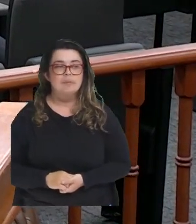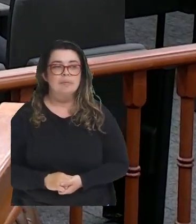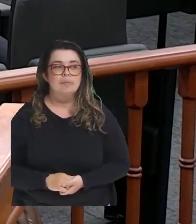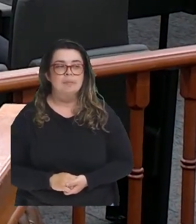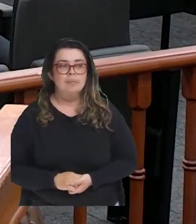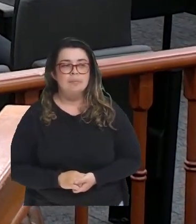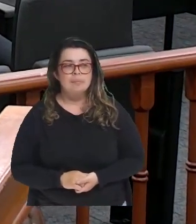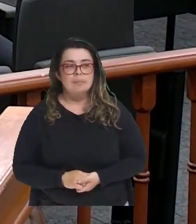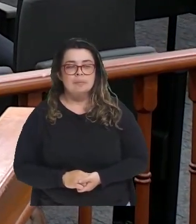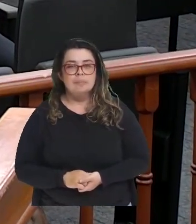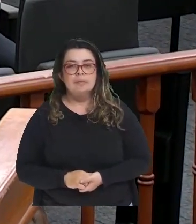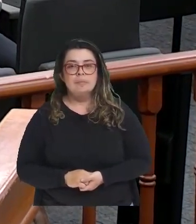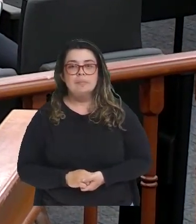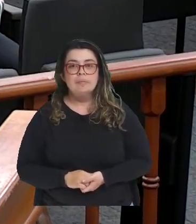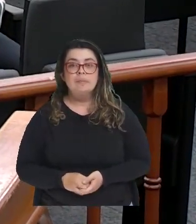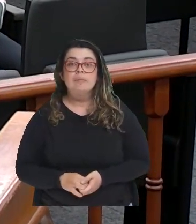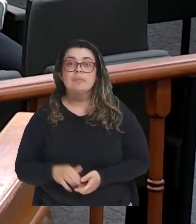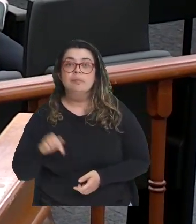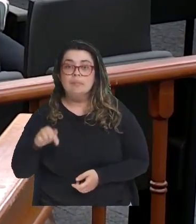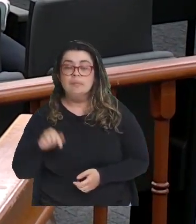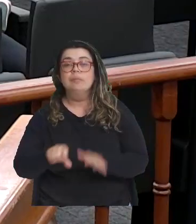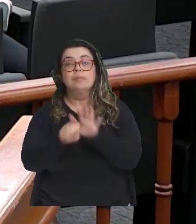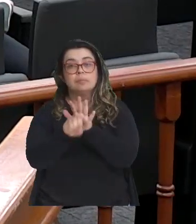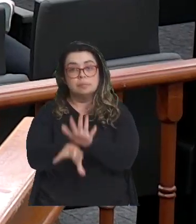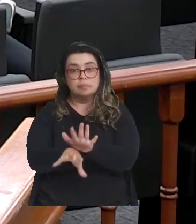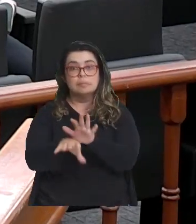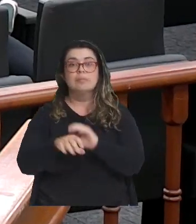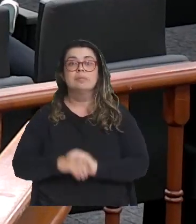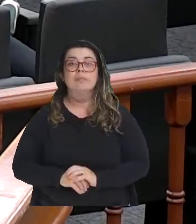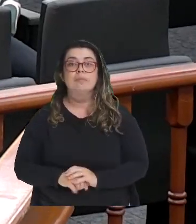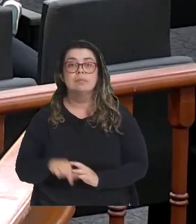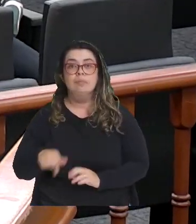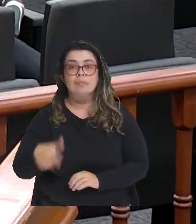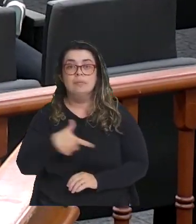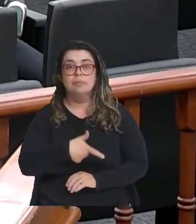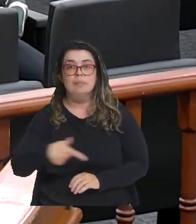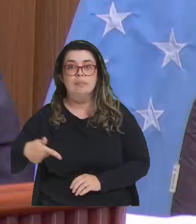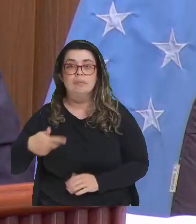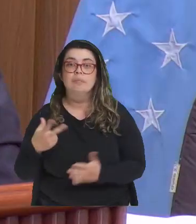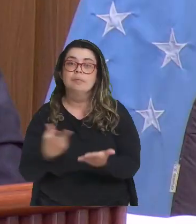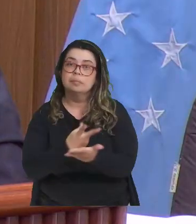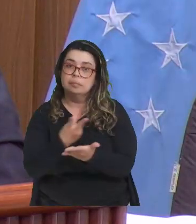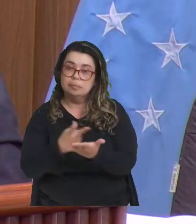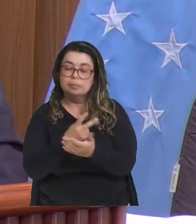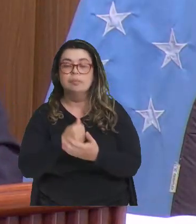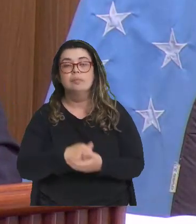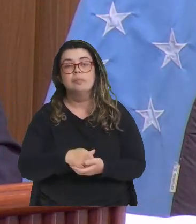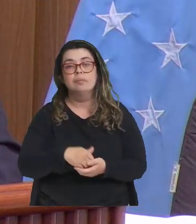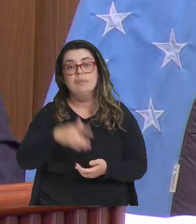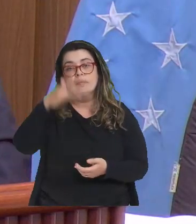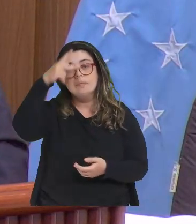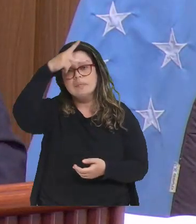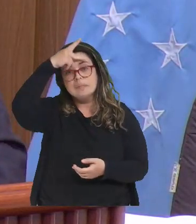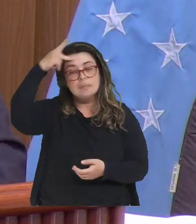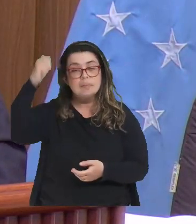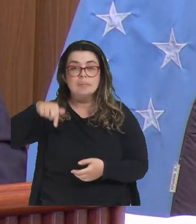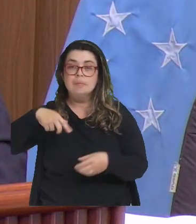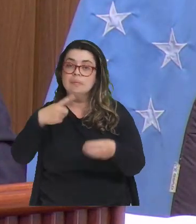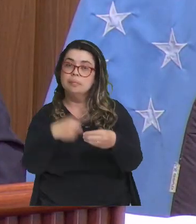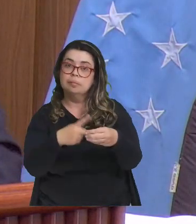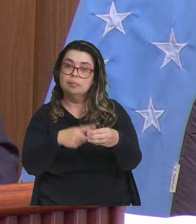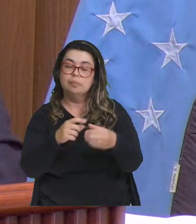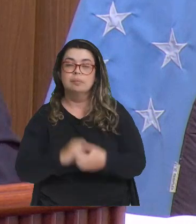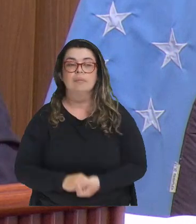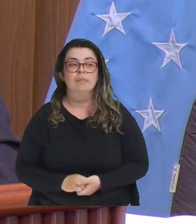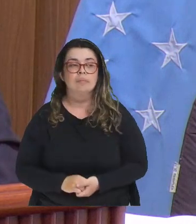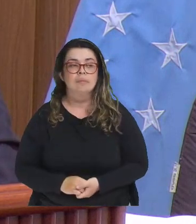Eu fiz duas indicações essa semana, fui procurado por alguns munícipes, e vou passar